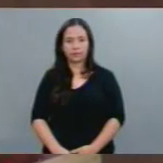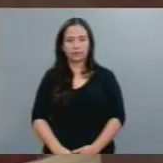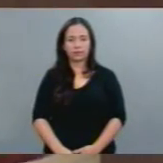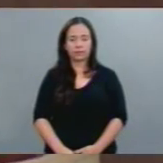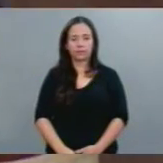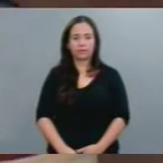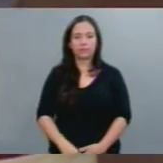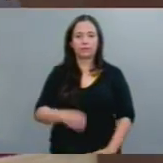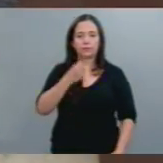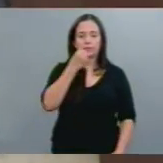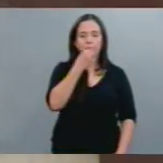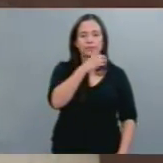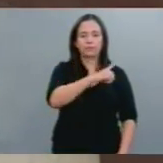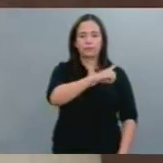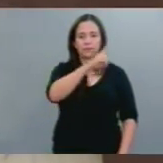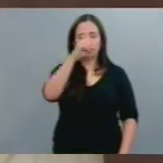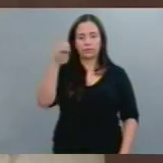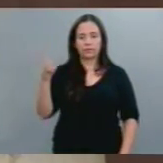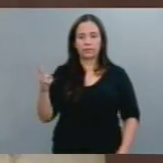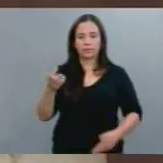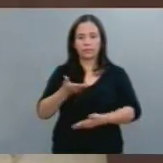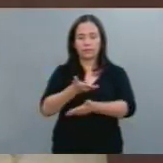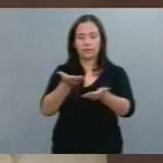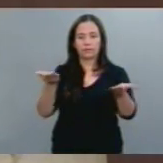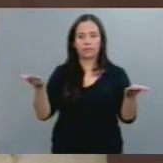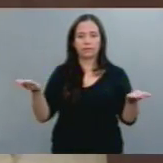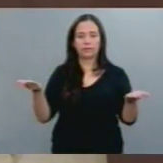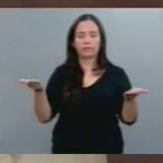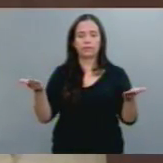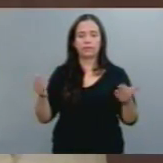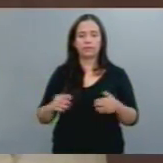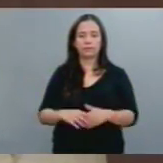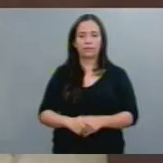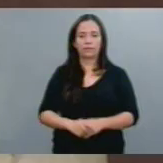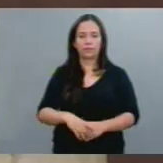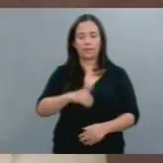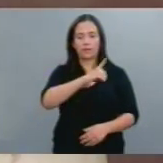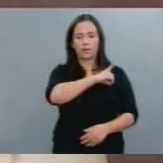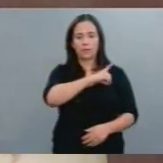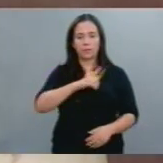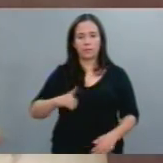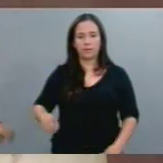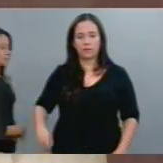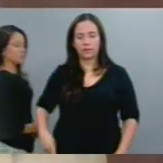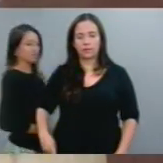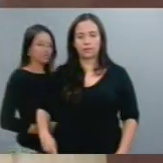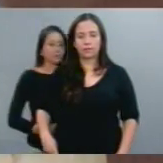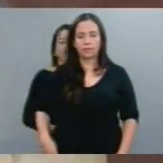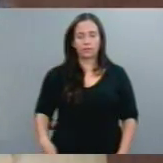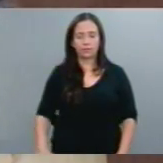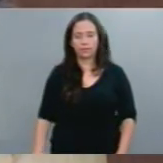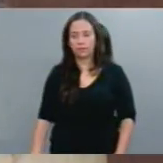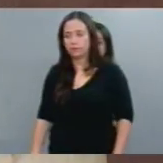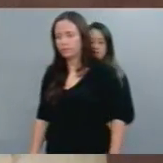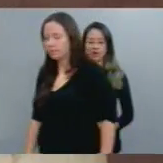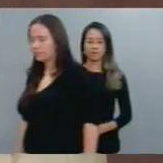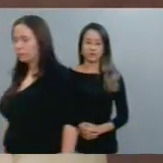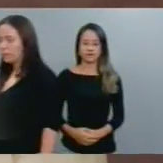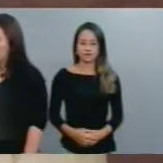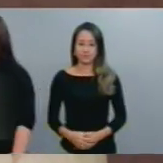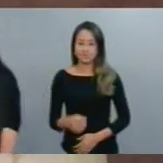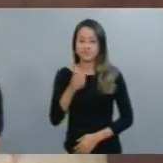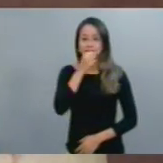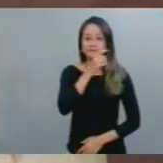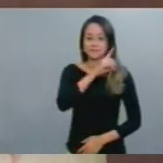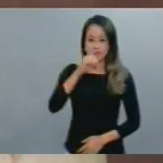Meu cordial bom dia, senhores deputados, deputadas, trabalhadores